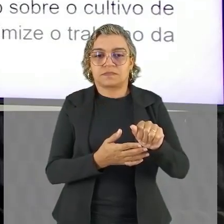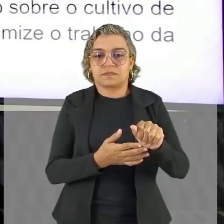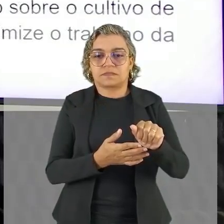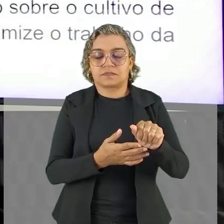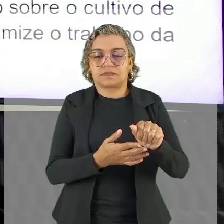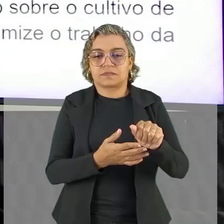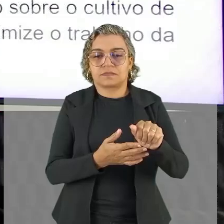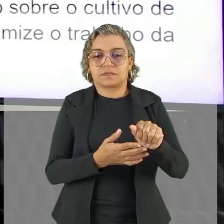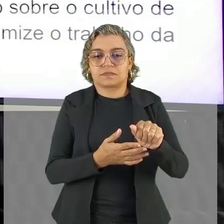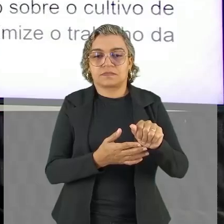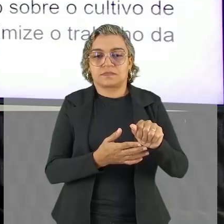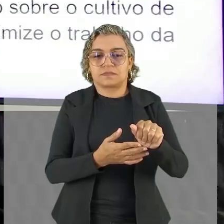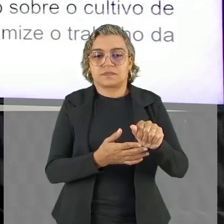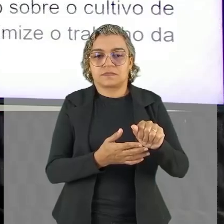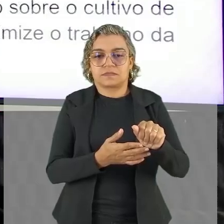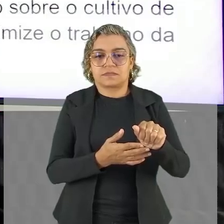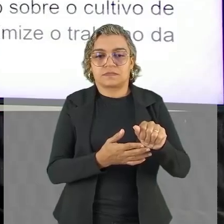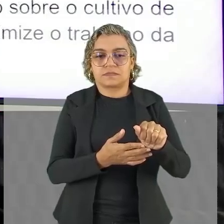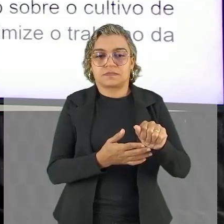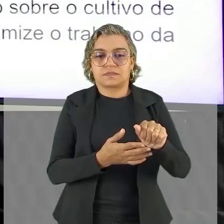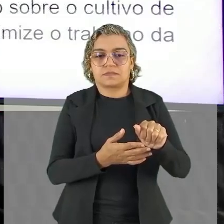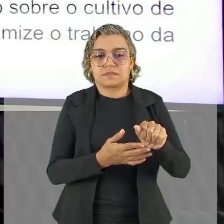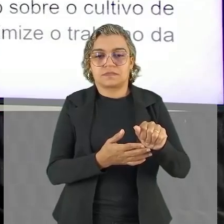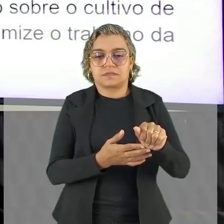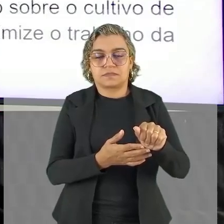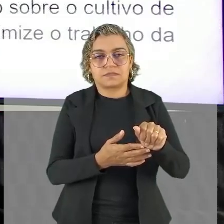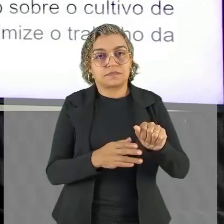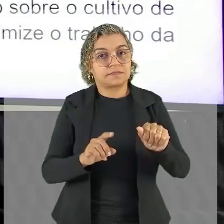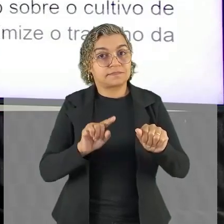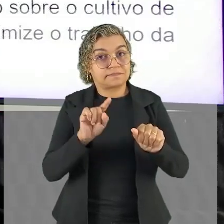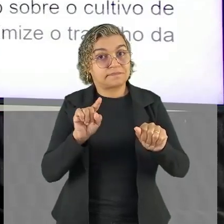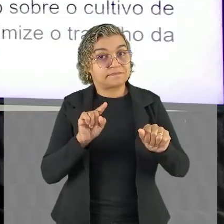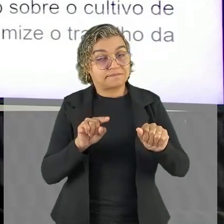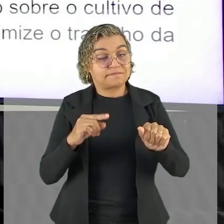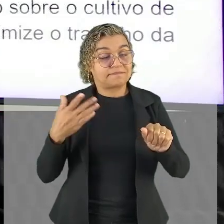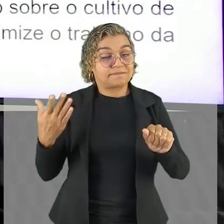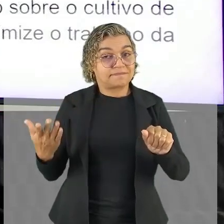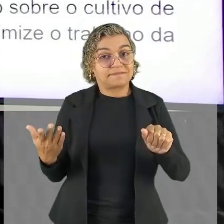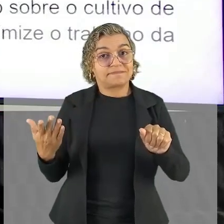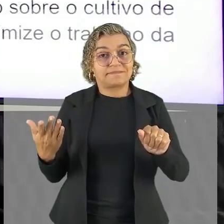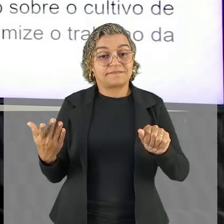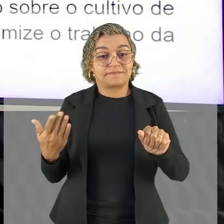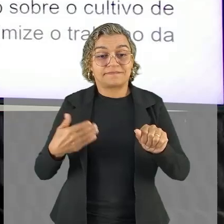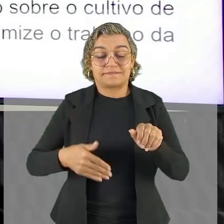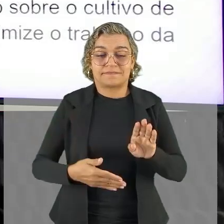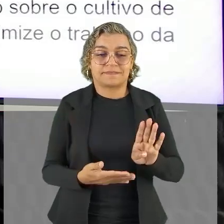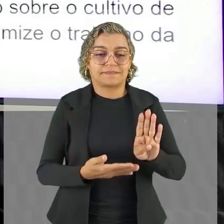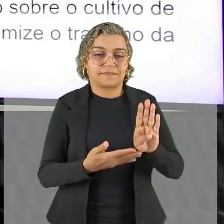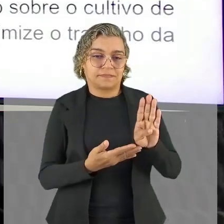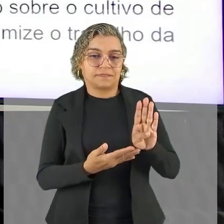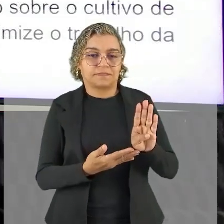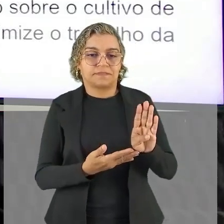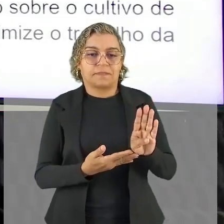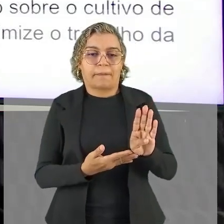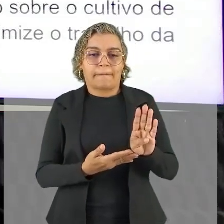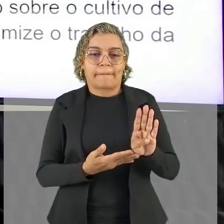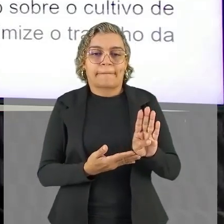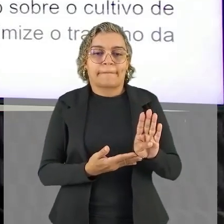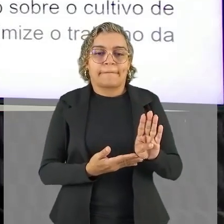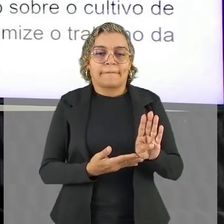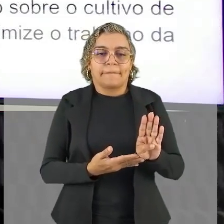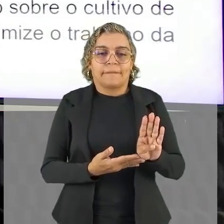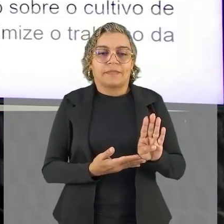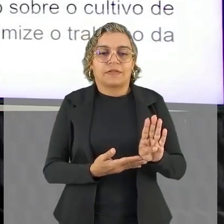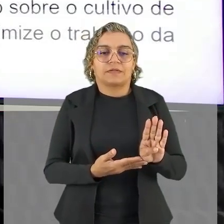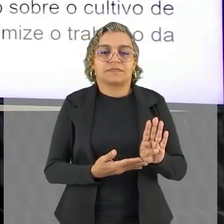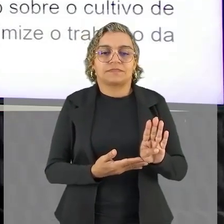da palavra e a relação do sujeito com o mundo. Letra B. Eu